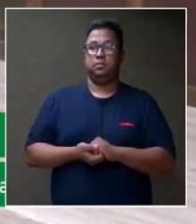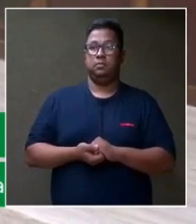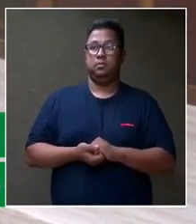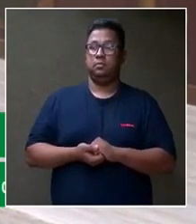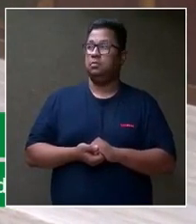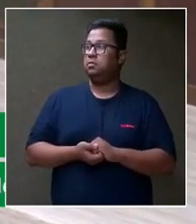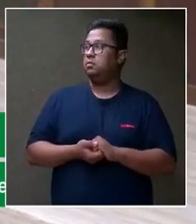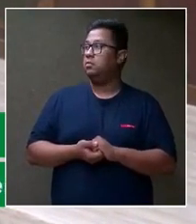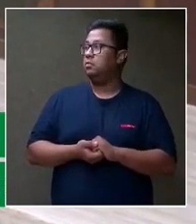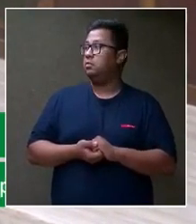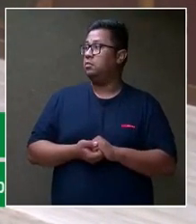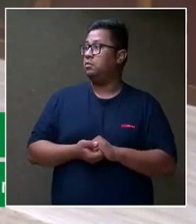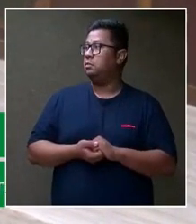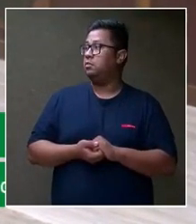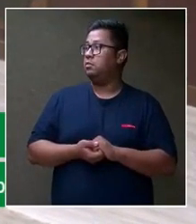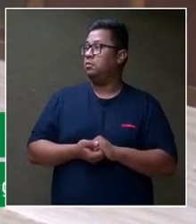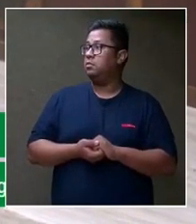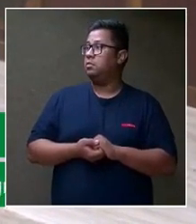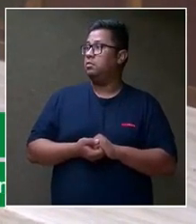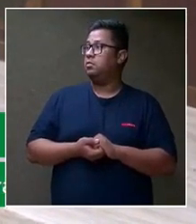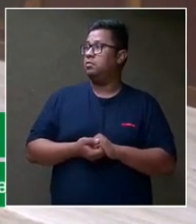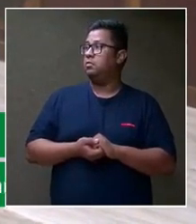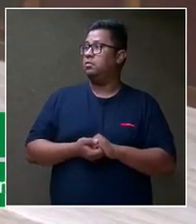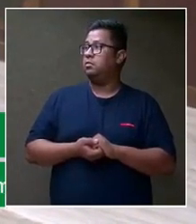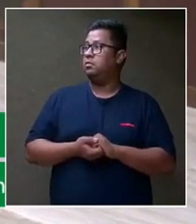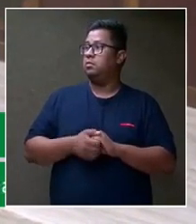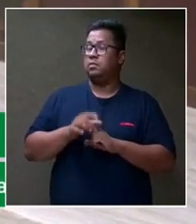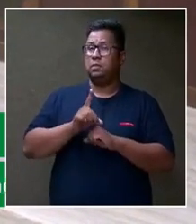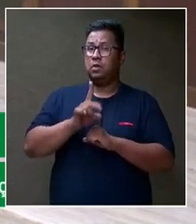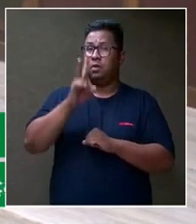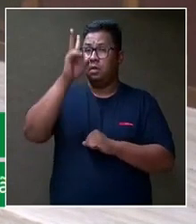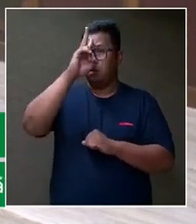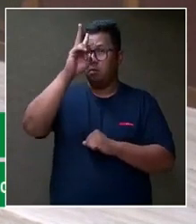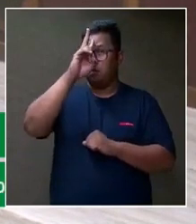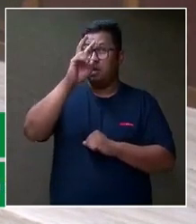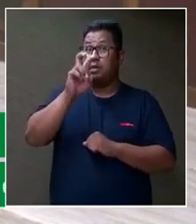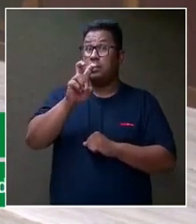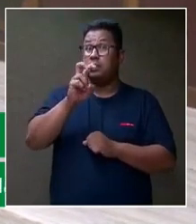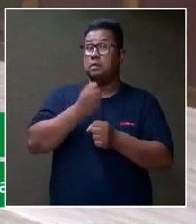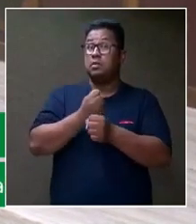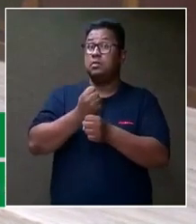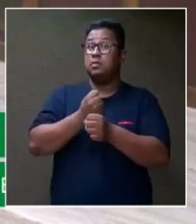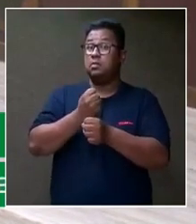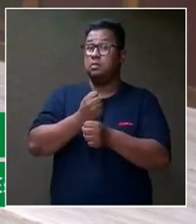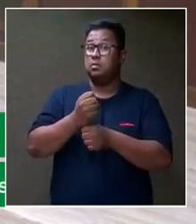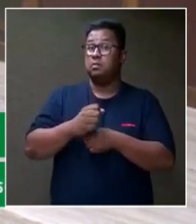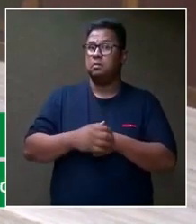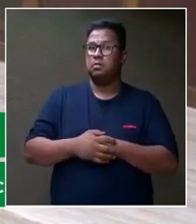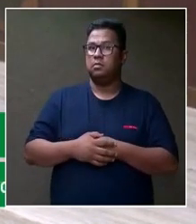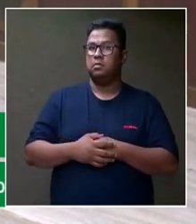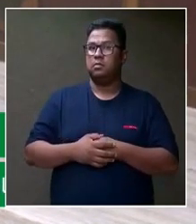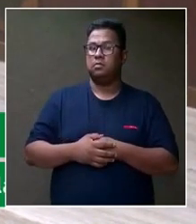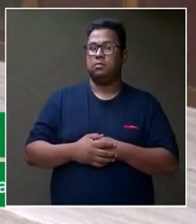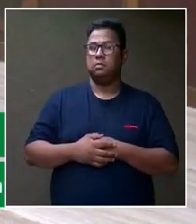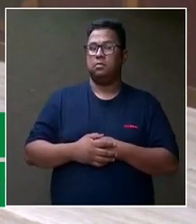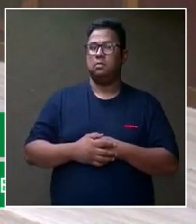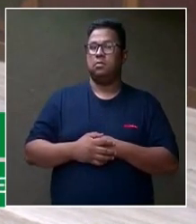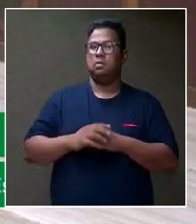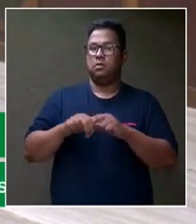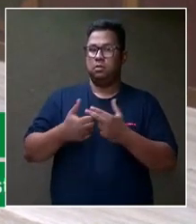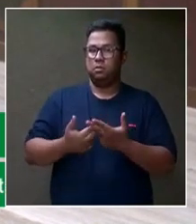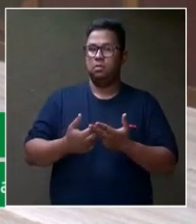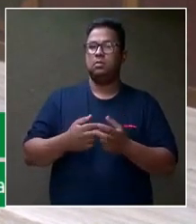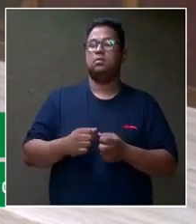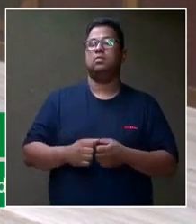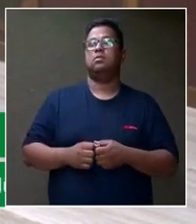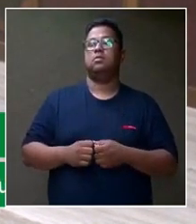Eu posso falar? O doutor lhe disse que caiu no esquecimento. Só quero lembrar que eu vou fazer 5 anos, doutor. Pois é, então... mas por isso que a gente vai colocar aqui,